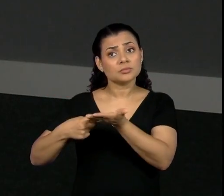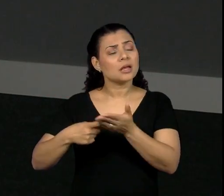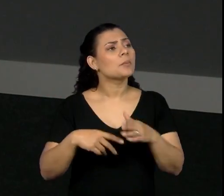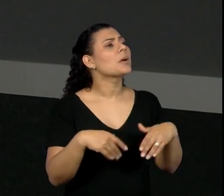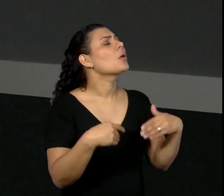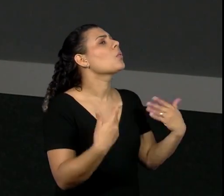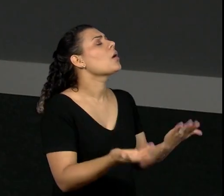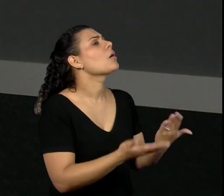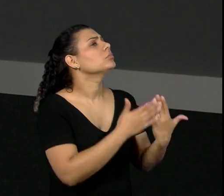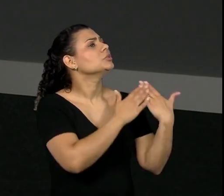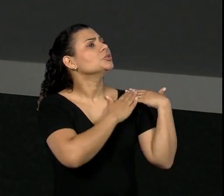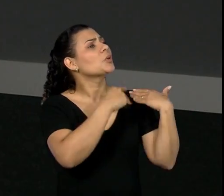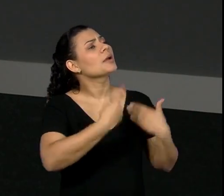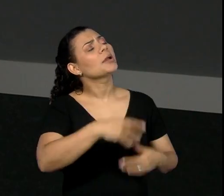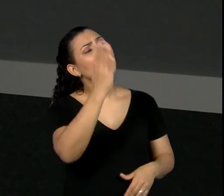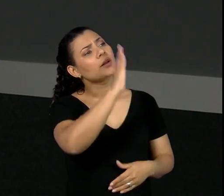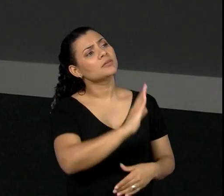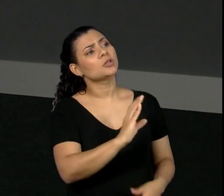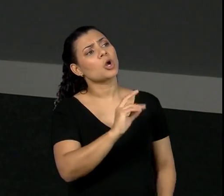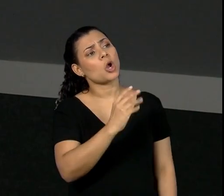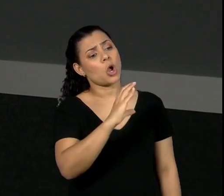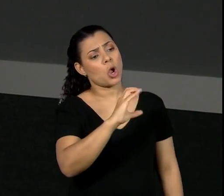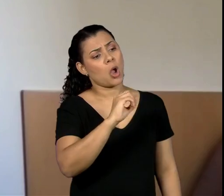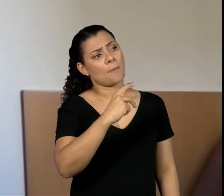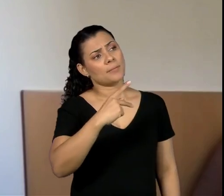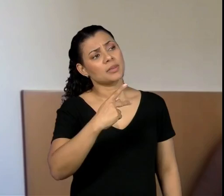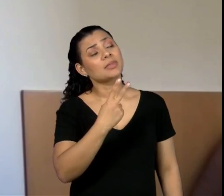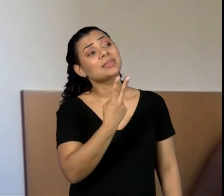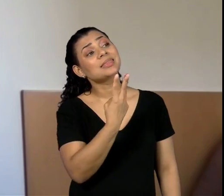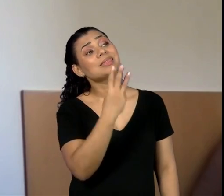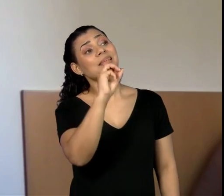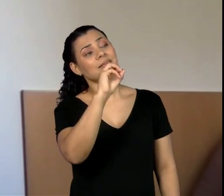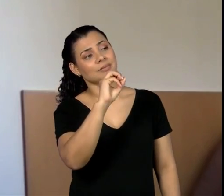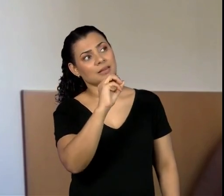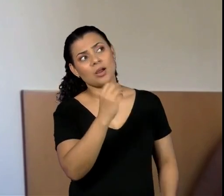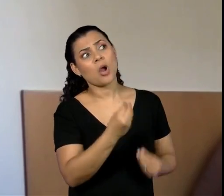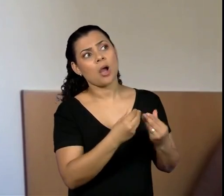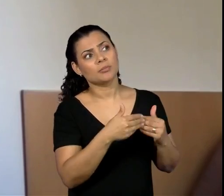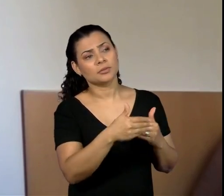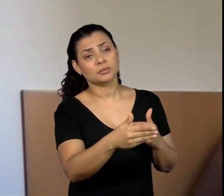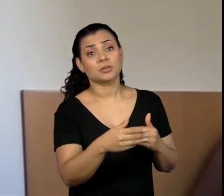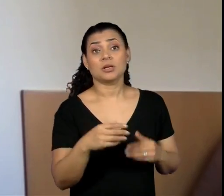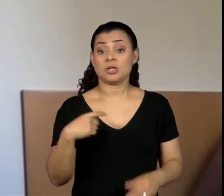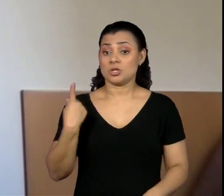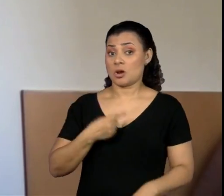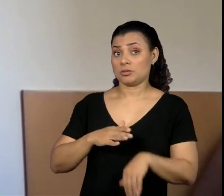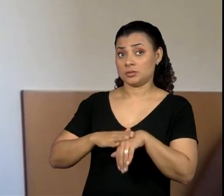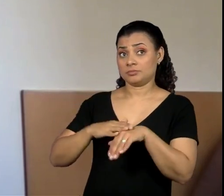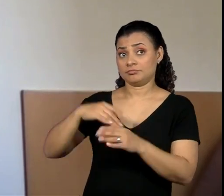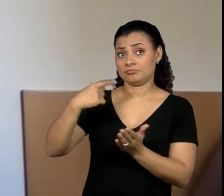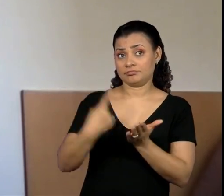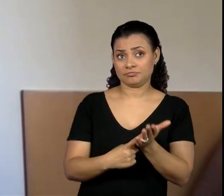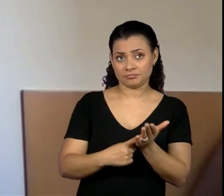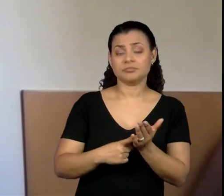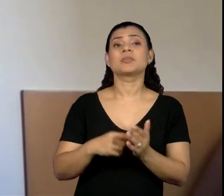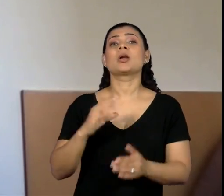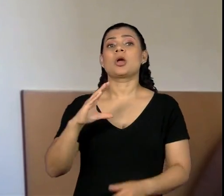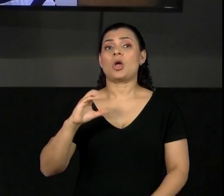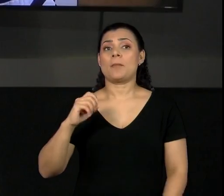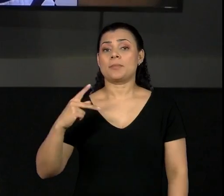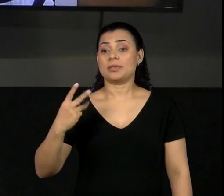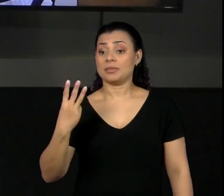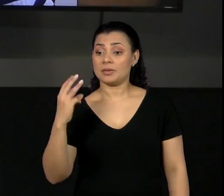o papel do Brasil na COP30 nesse sentido? Nós não podemos fazer da COP30, por estarmos na